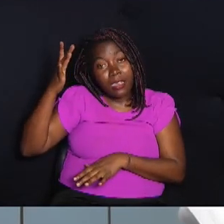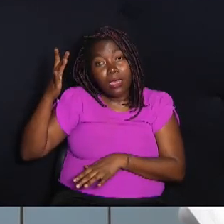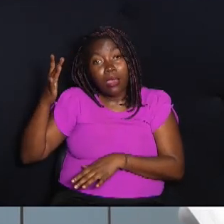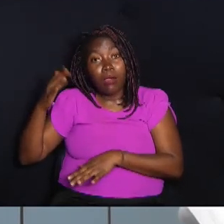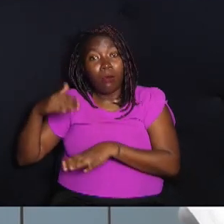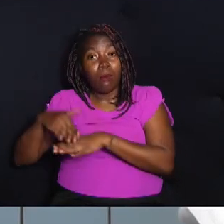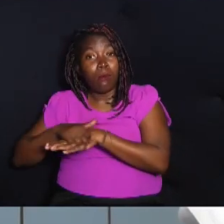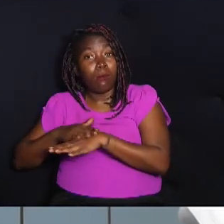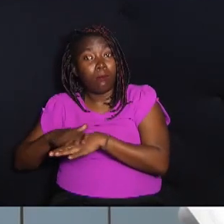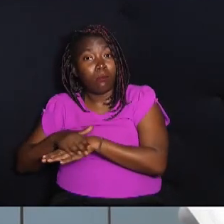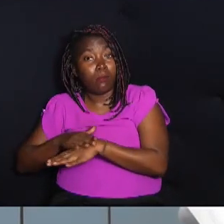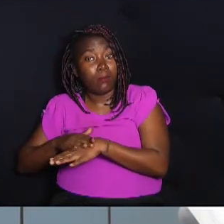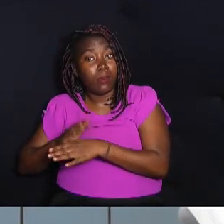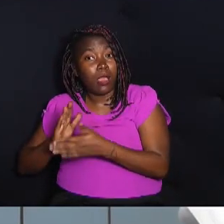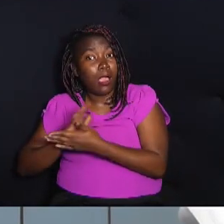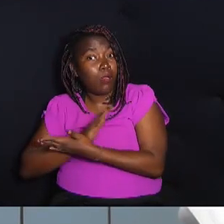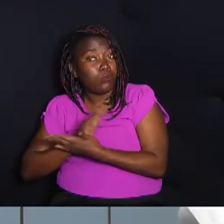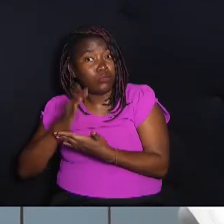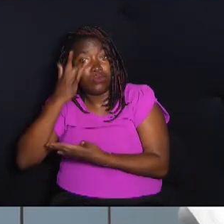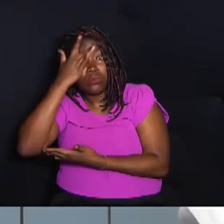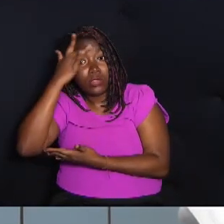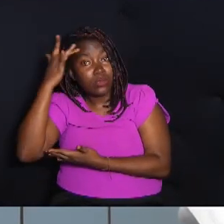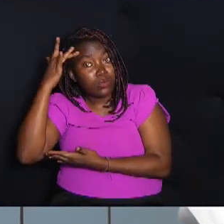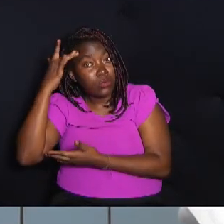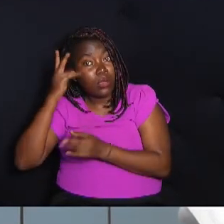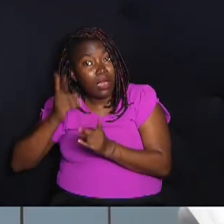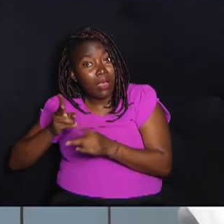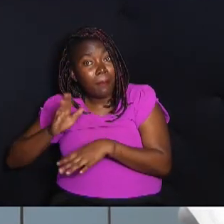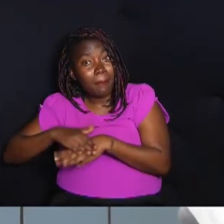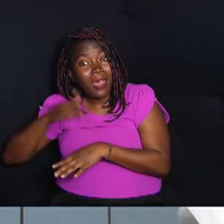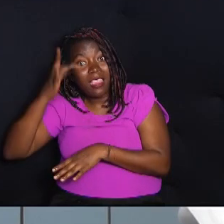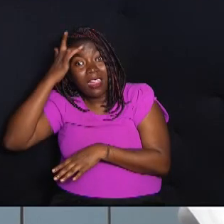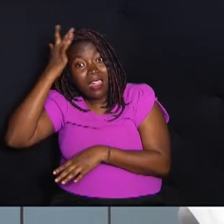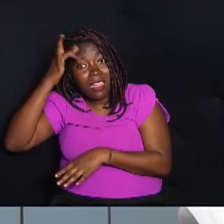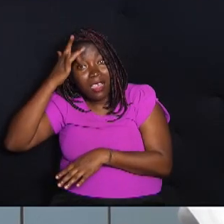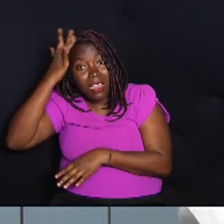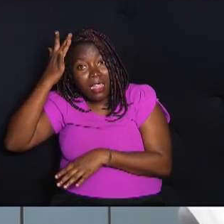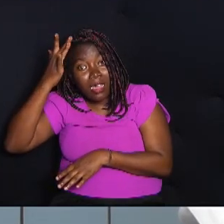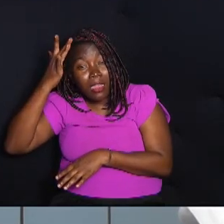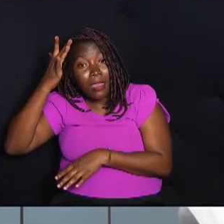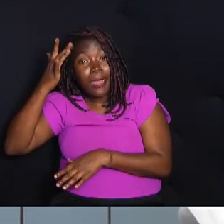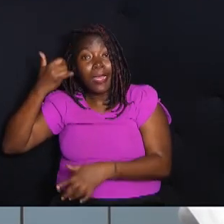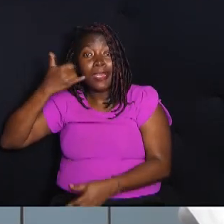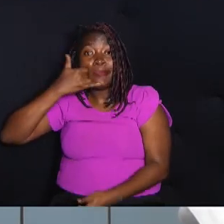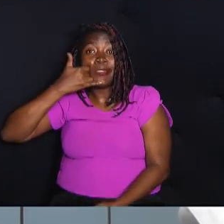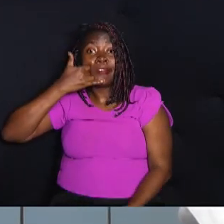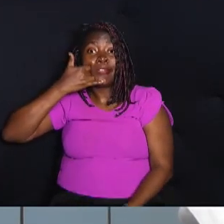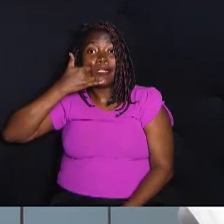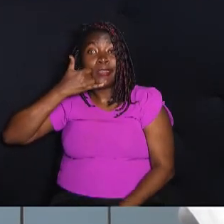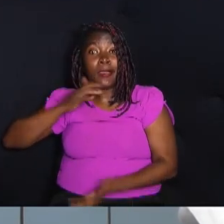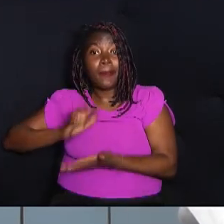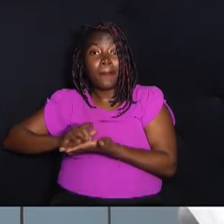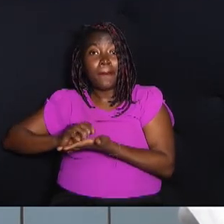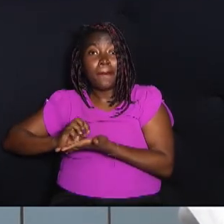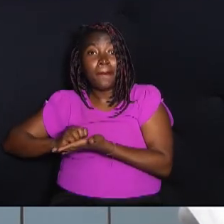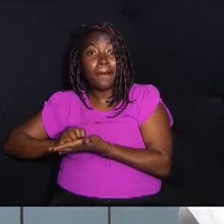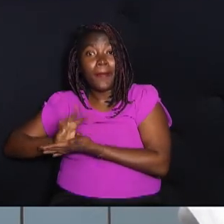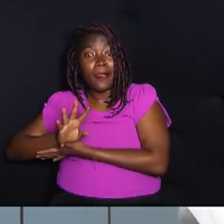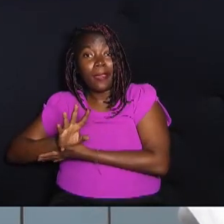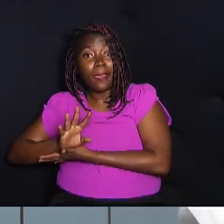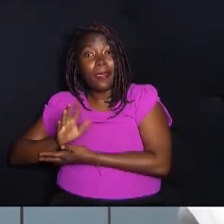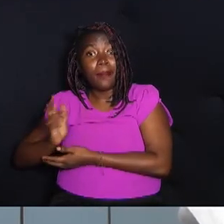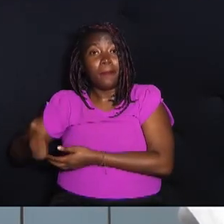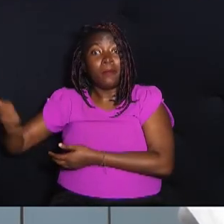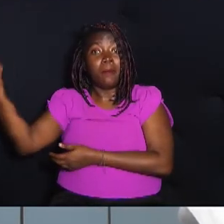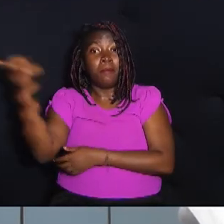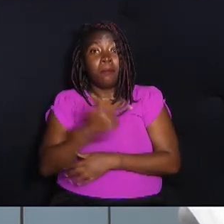ou algumas pessoas ainda têm mais facilidade de conversar via telefone, via mensagem, do que no dia a dia, no